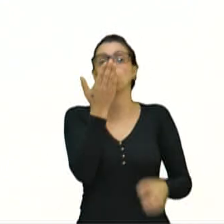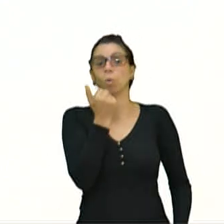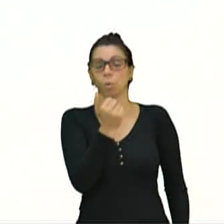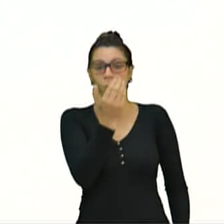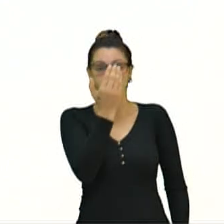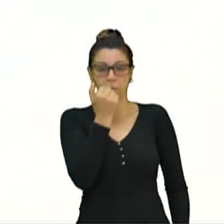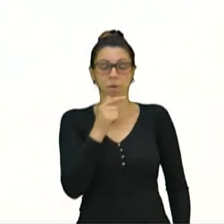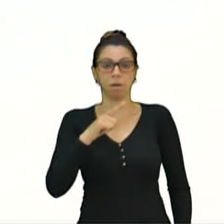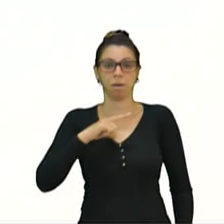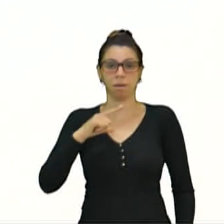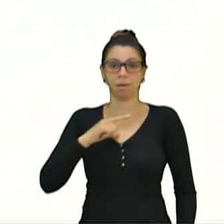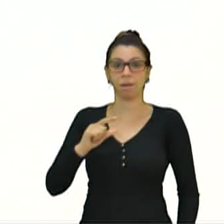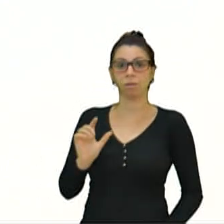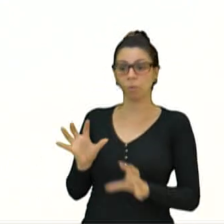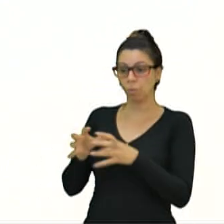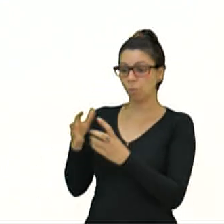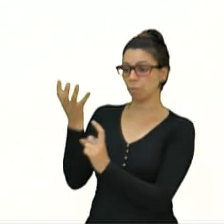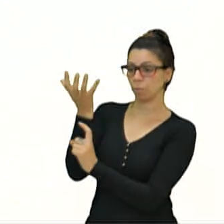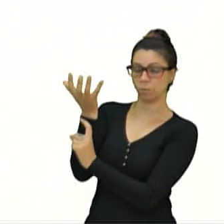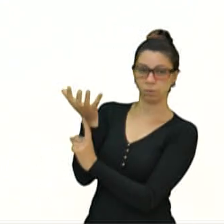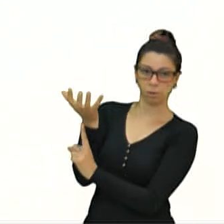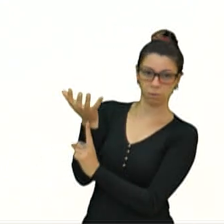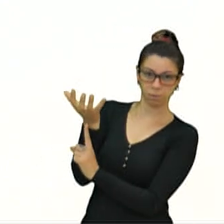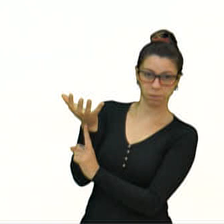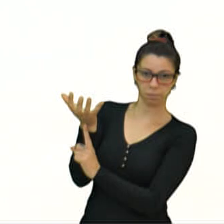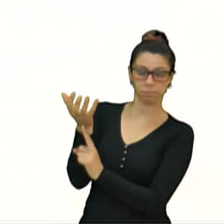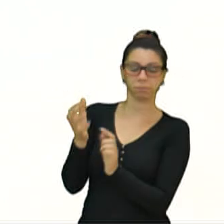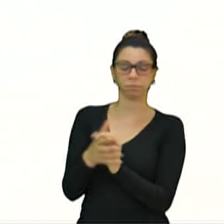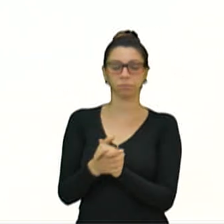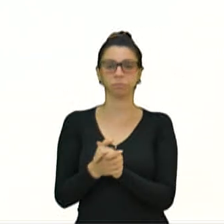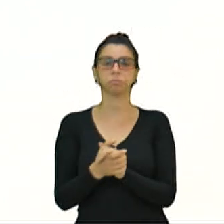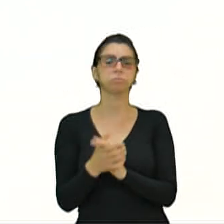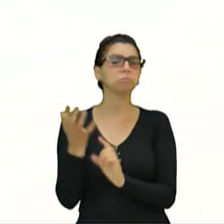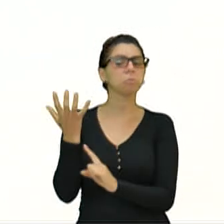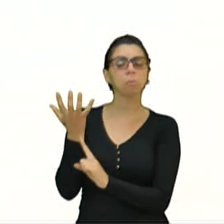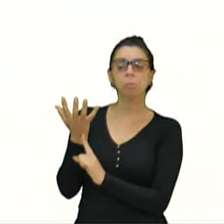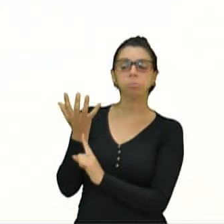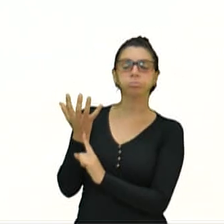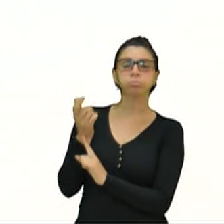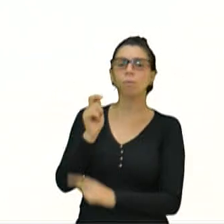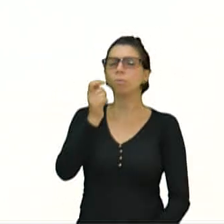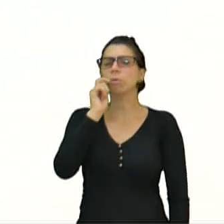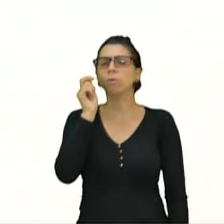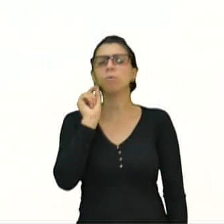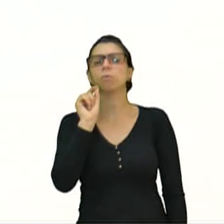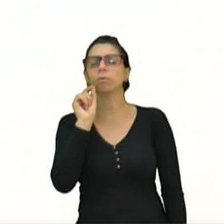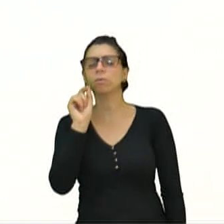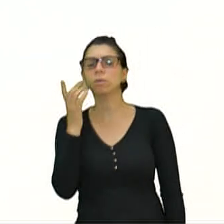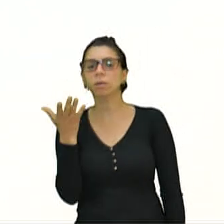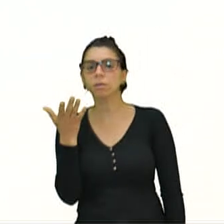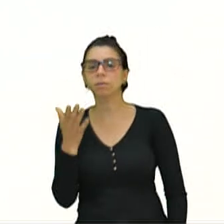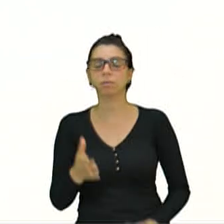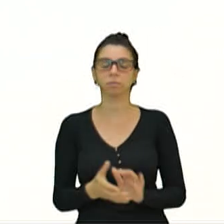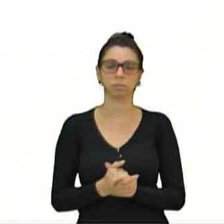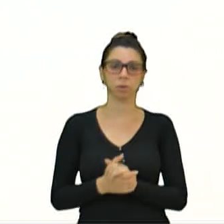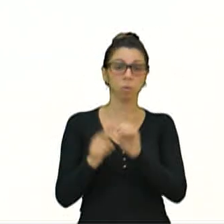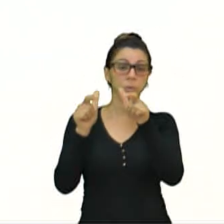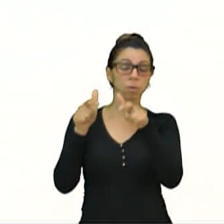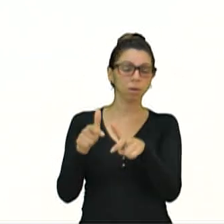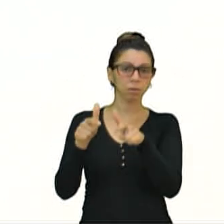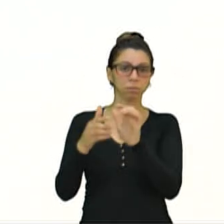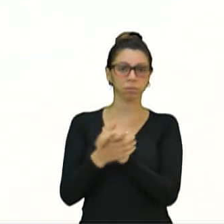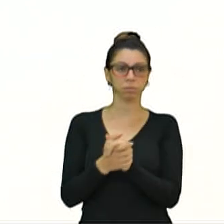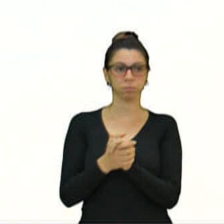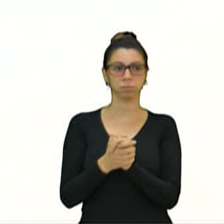espécie Araucaria angustifolia. Corresponde a que parte da planta o pinhão? Na letra A, ao cone,